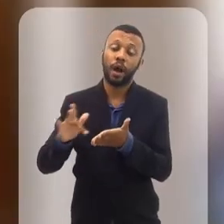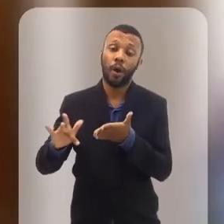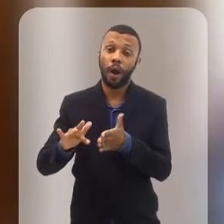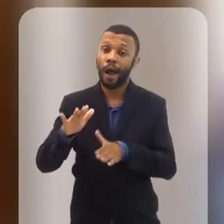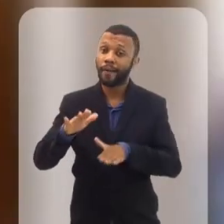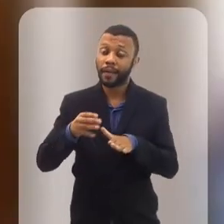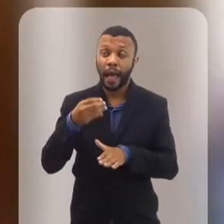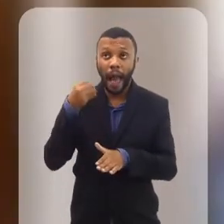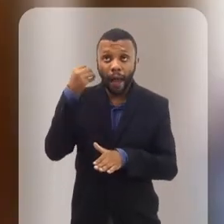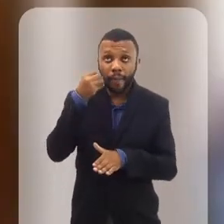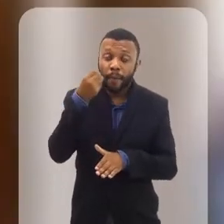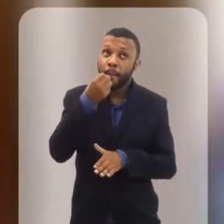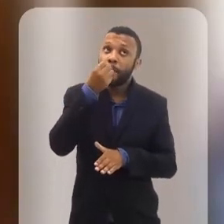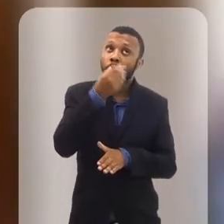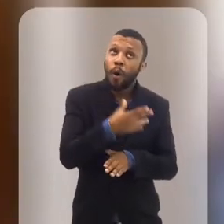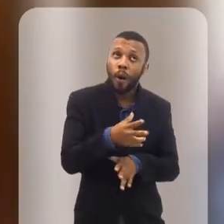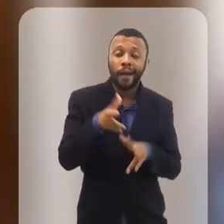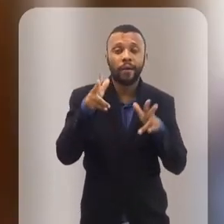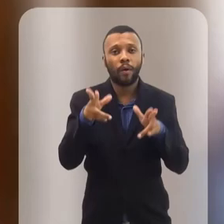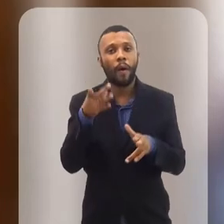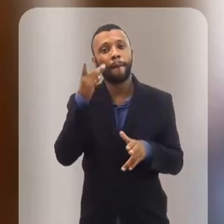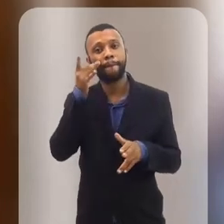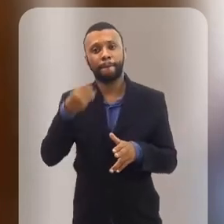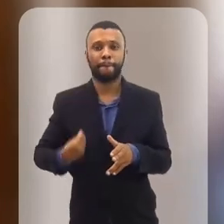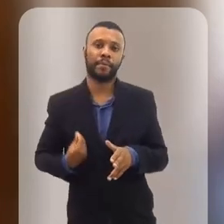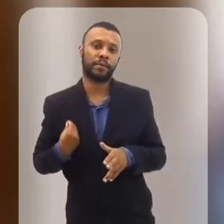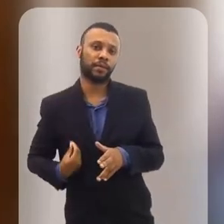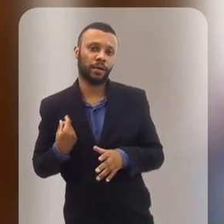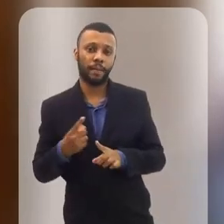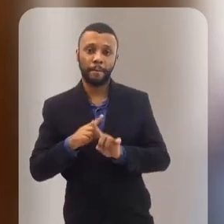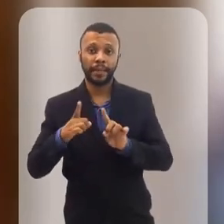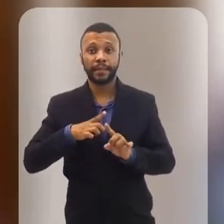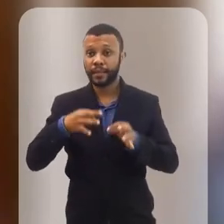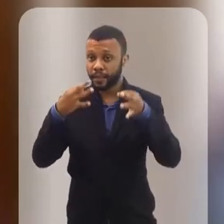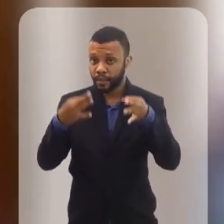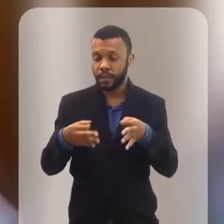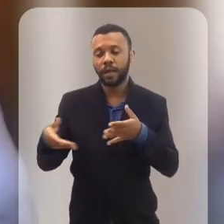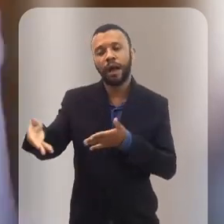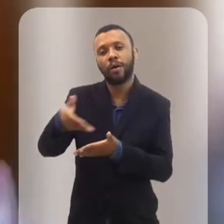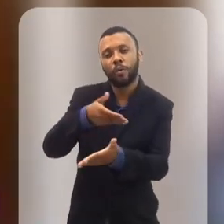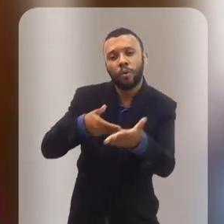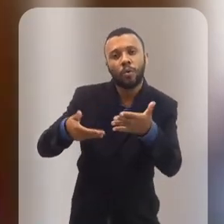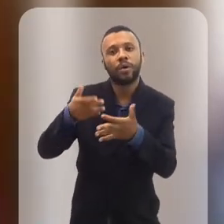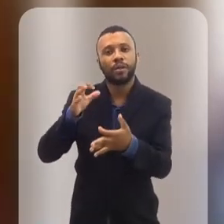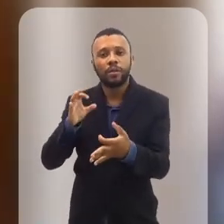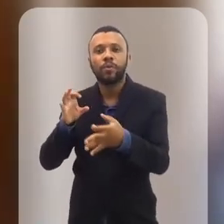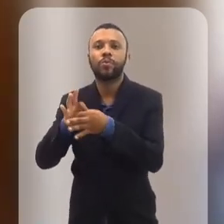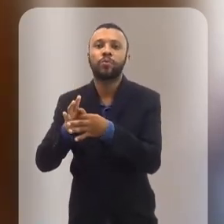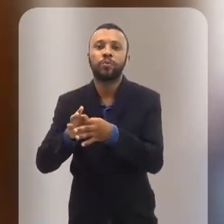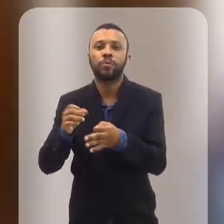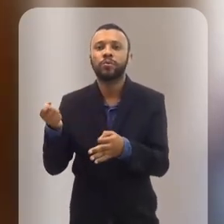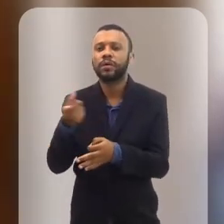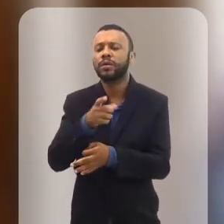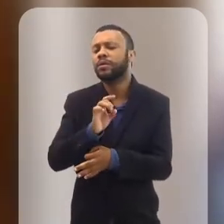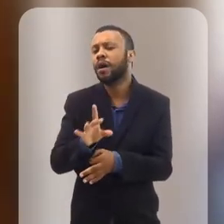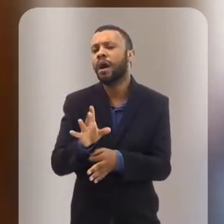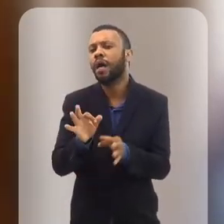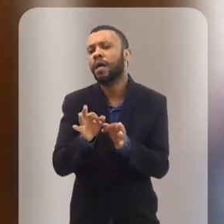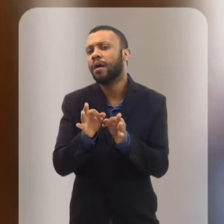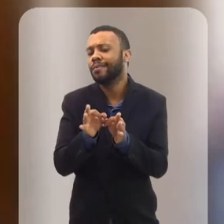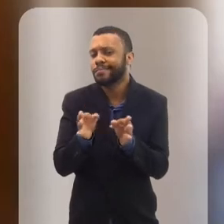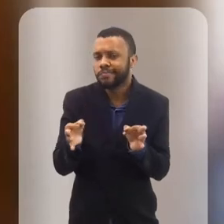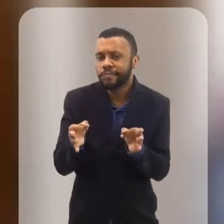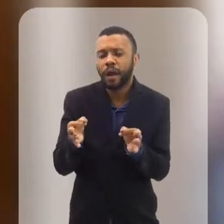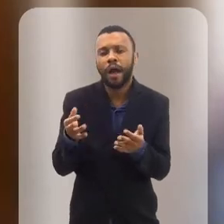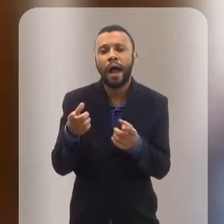digital, talvez não seja uma experiência tão legal quanto um presencial, mas com certeza é muito mais imersiva do que você só ouvir